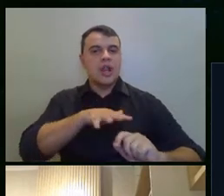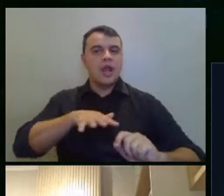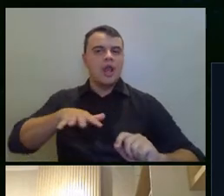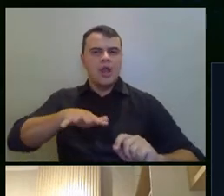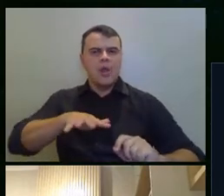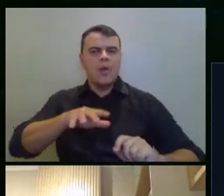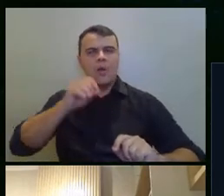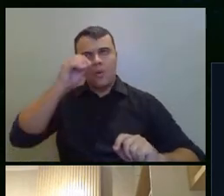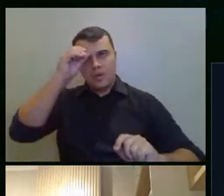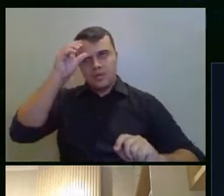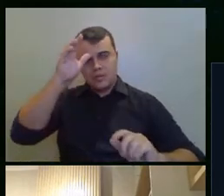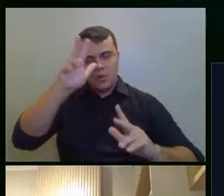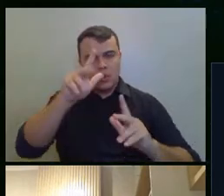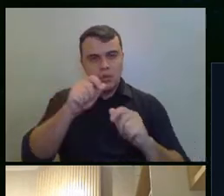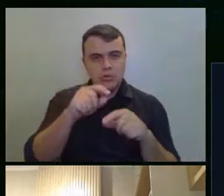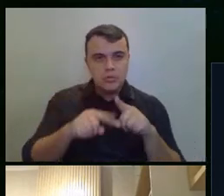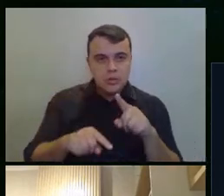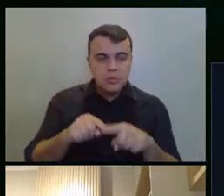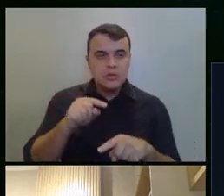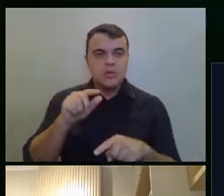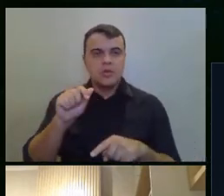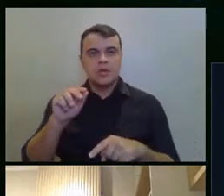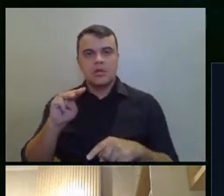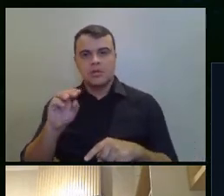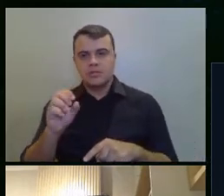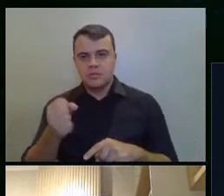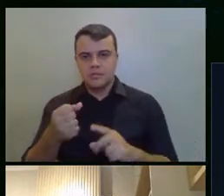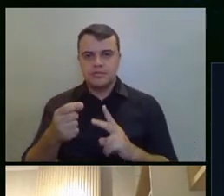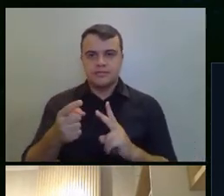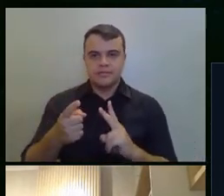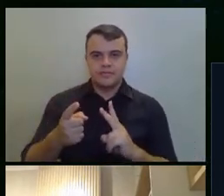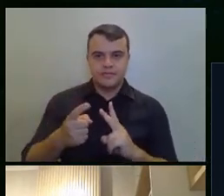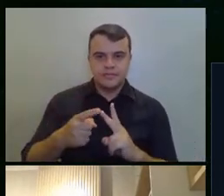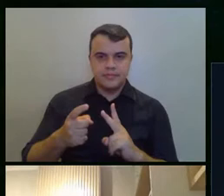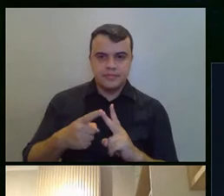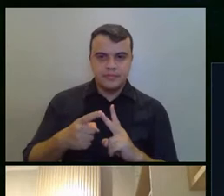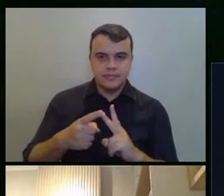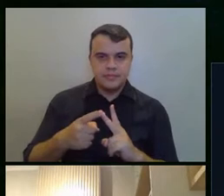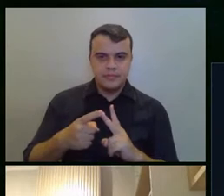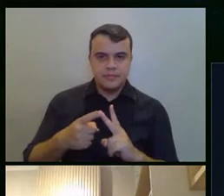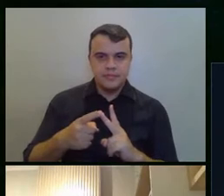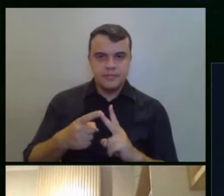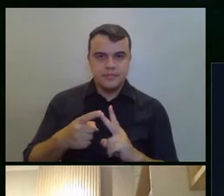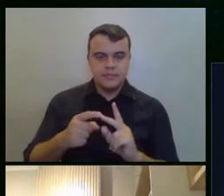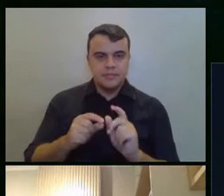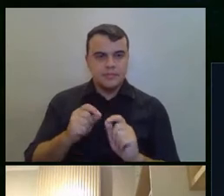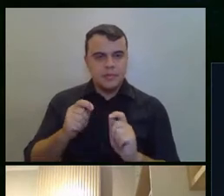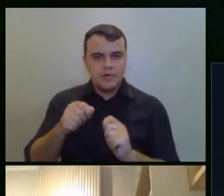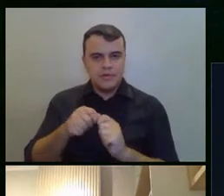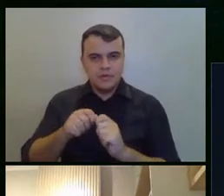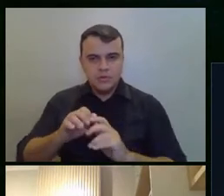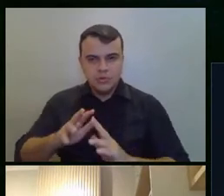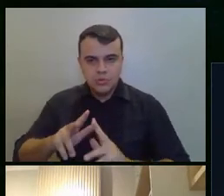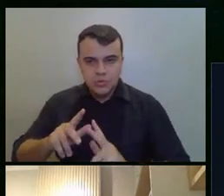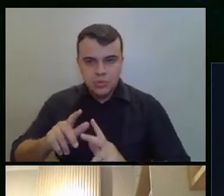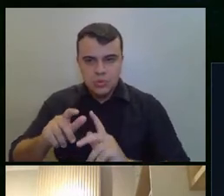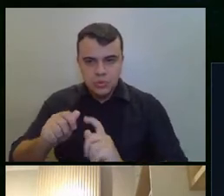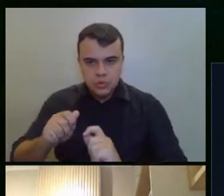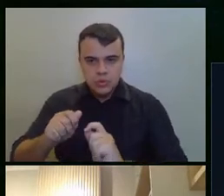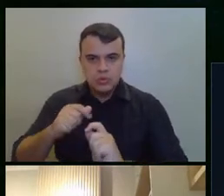todos os produtos que tem dentro da WS todos os serviços que tenho que você pode fazer o que você pode